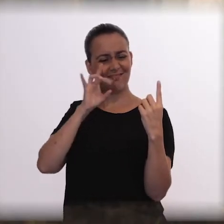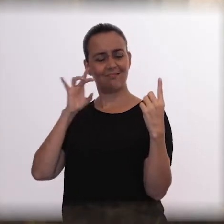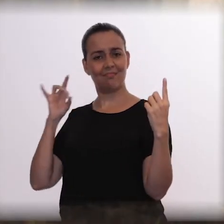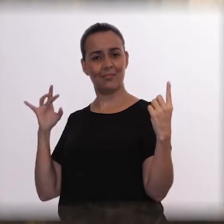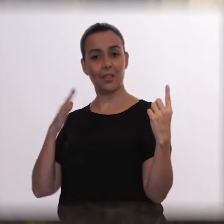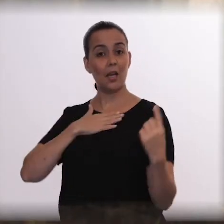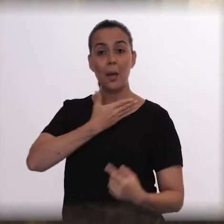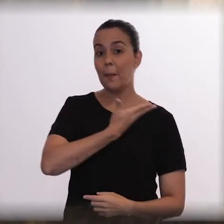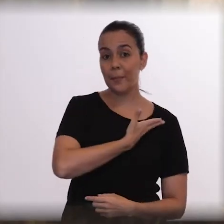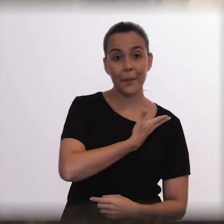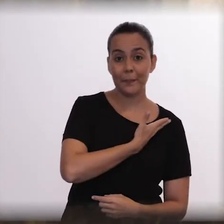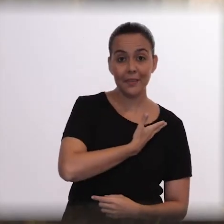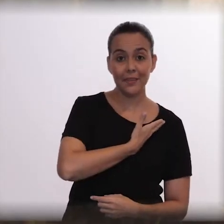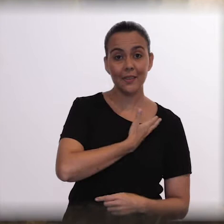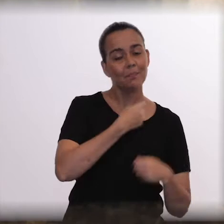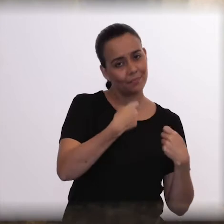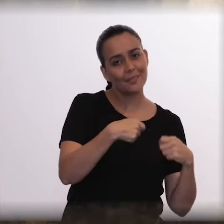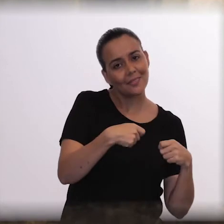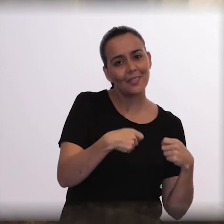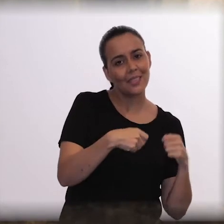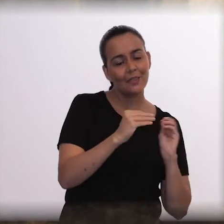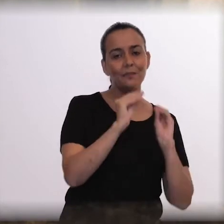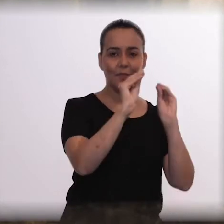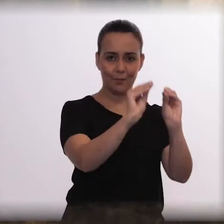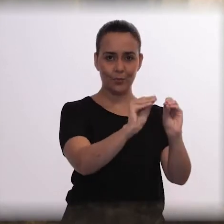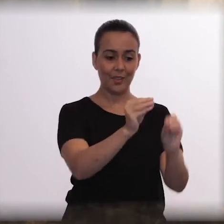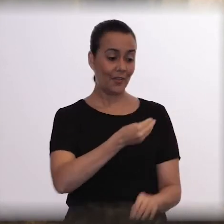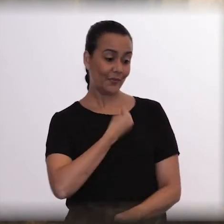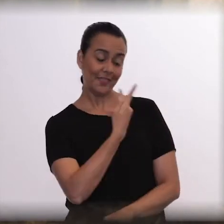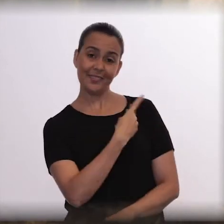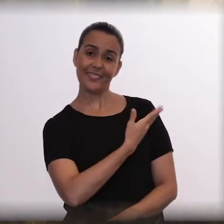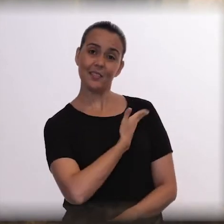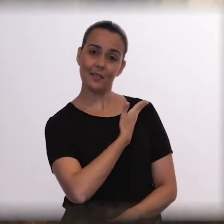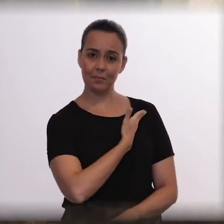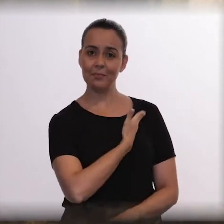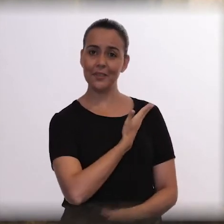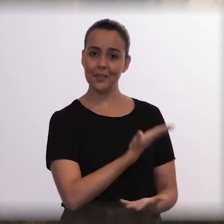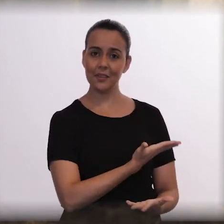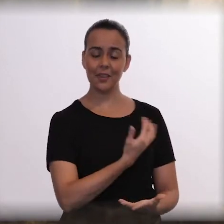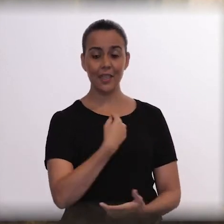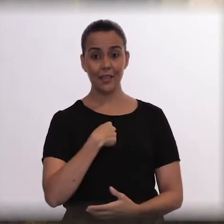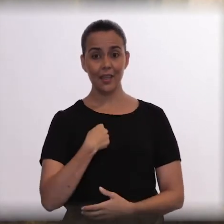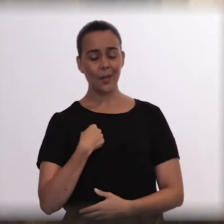ela estava seguindo com a vida, né? Eu que estava interpretando